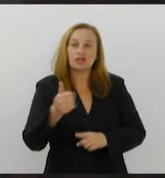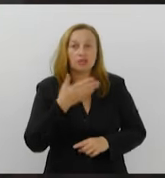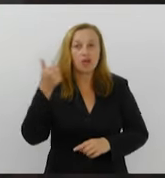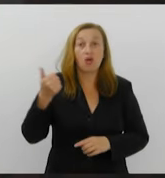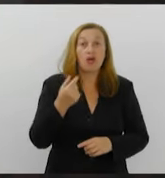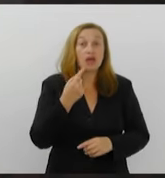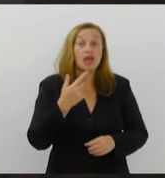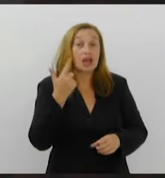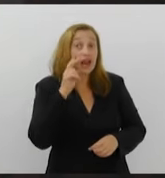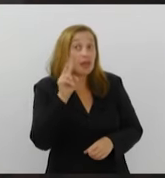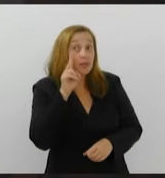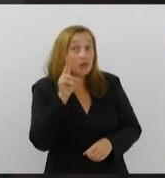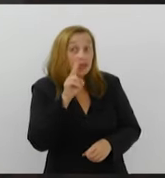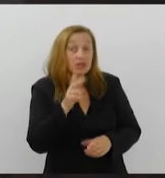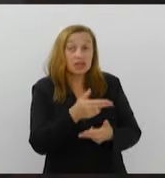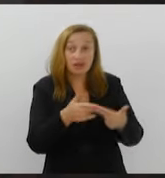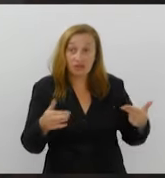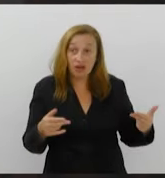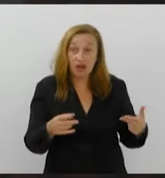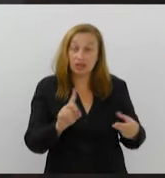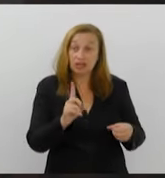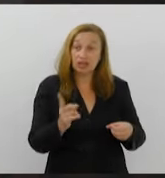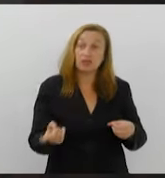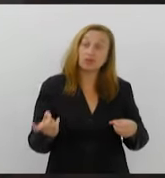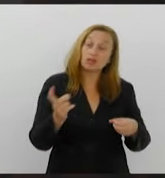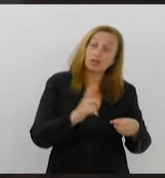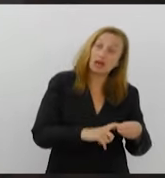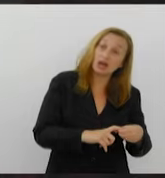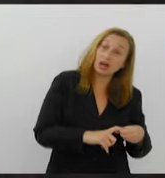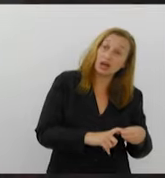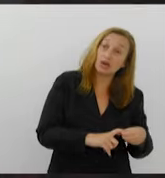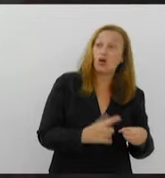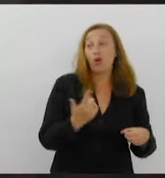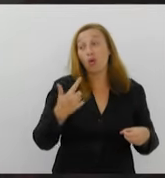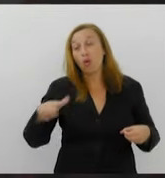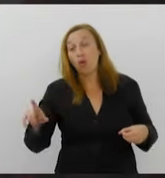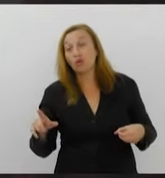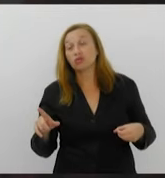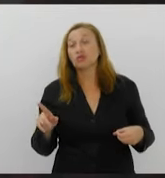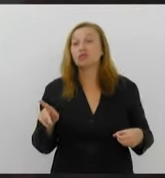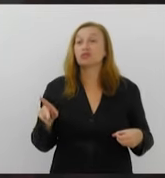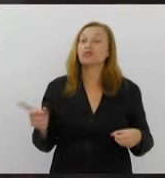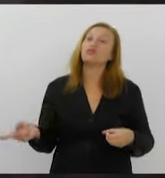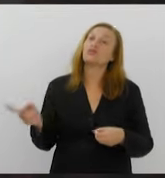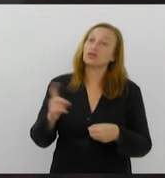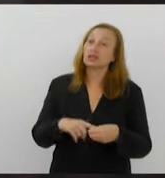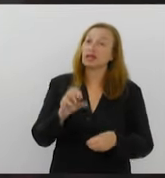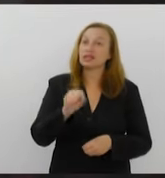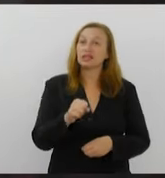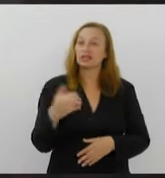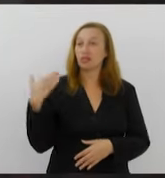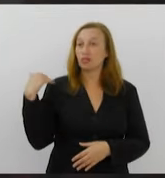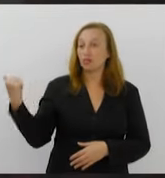muitos que não lograrão êxito vão retornar para cá, outros não vão retornar. Está aqui do meu lado, por exemplo,